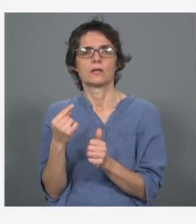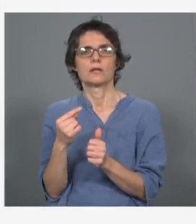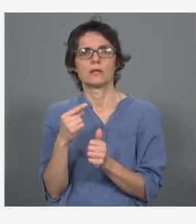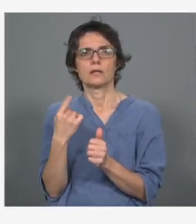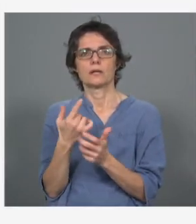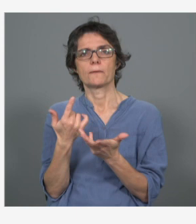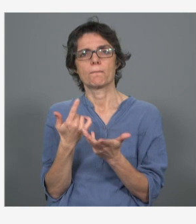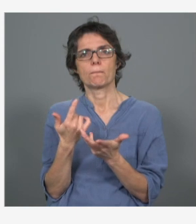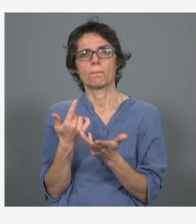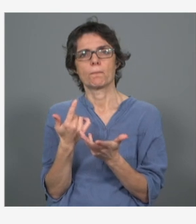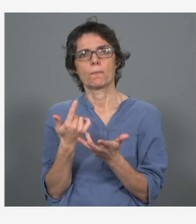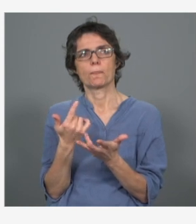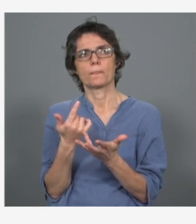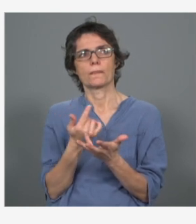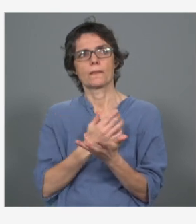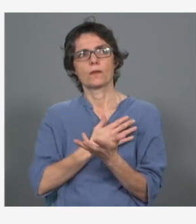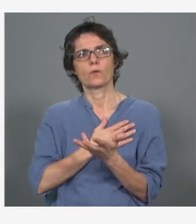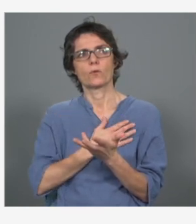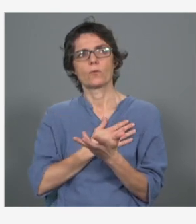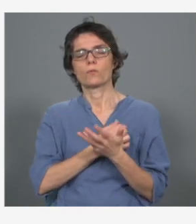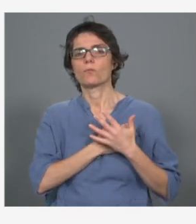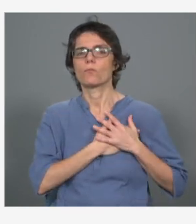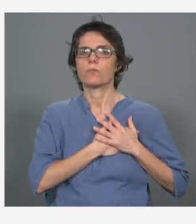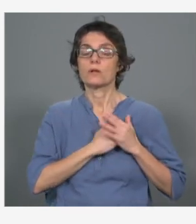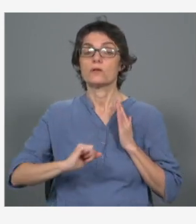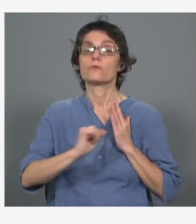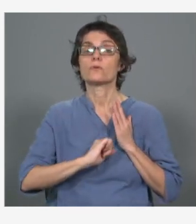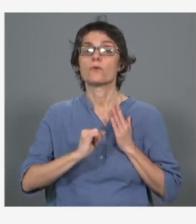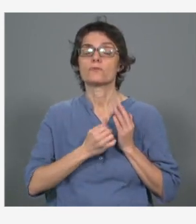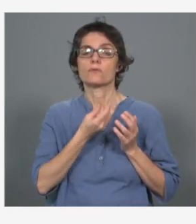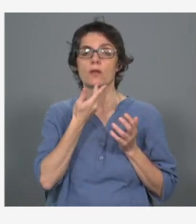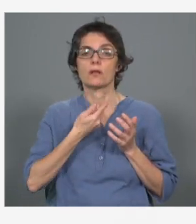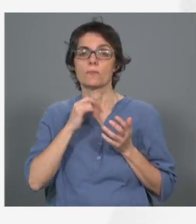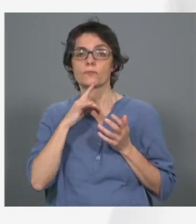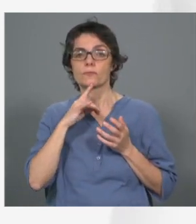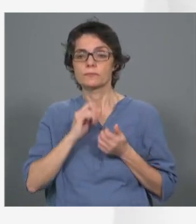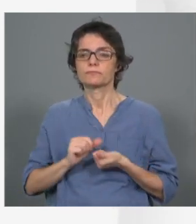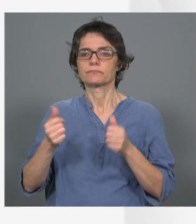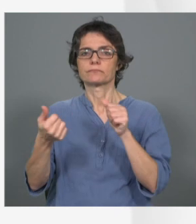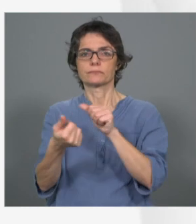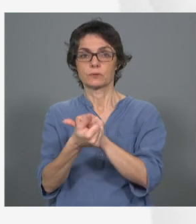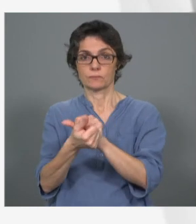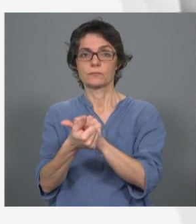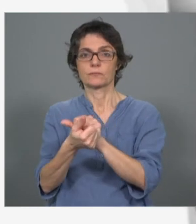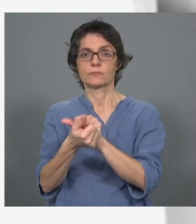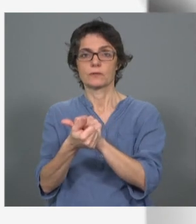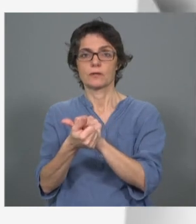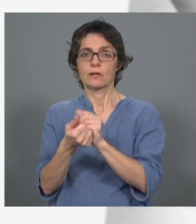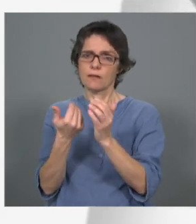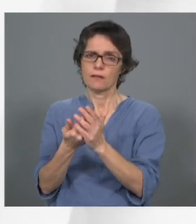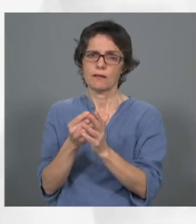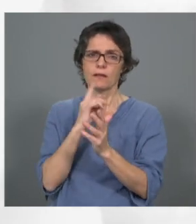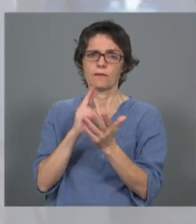serenidade do coração que leva à mudança, como aconteceu com Paulo, uma serenidade do coração que faz com que vivamos